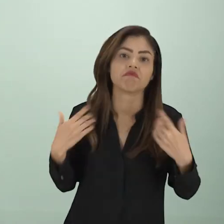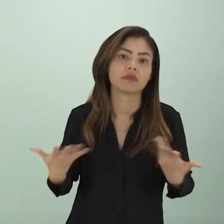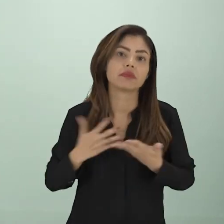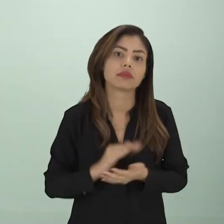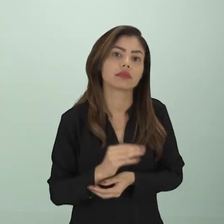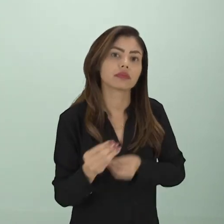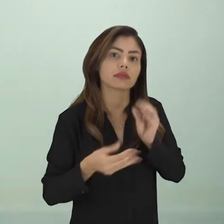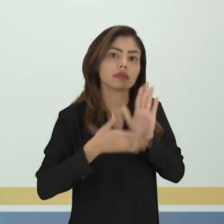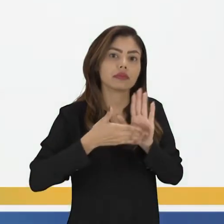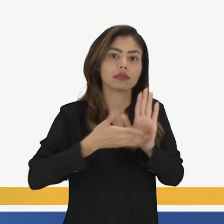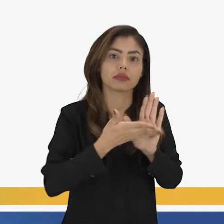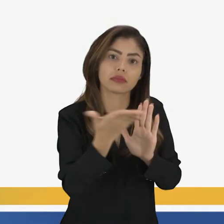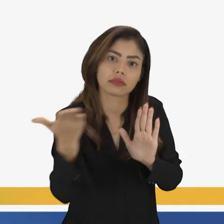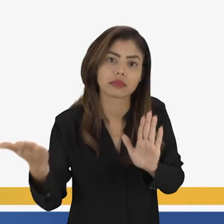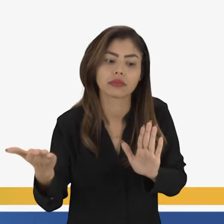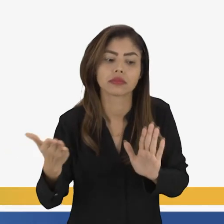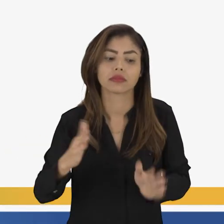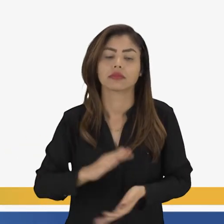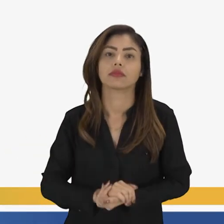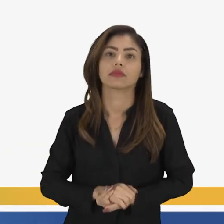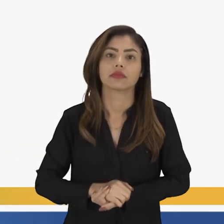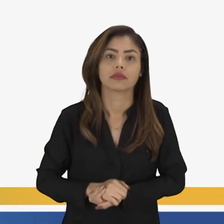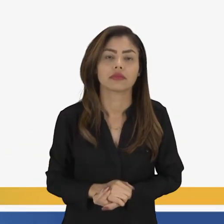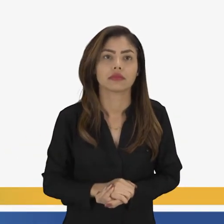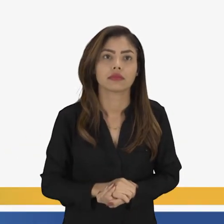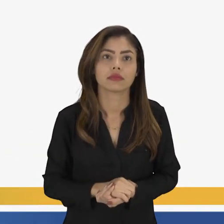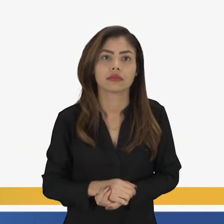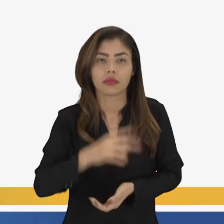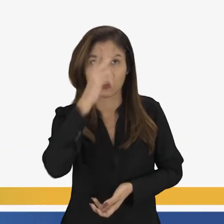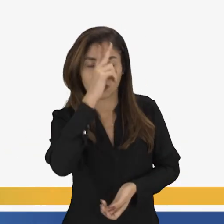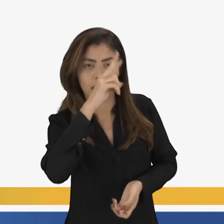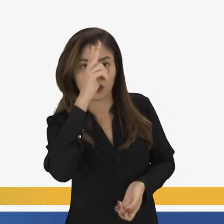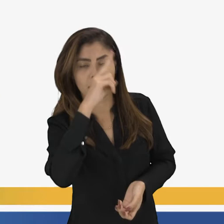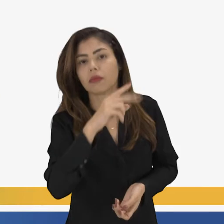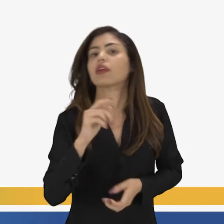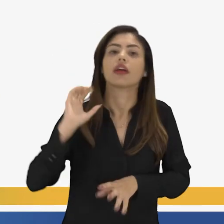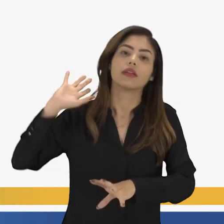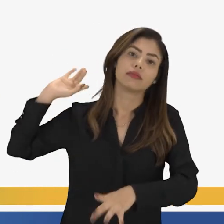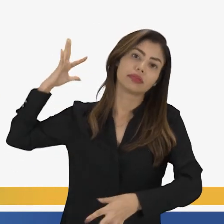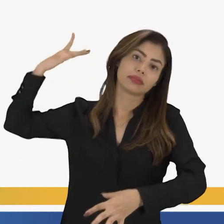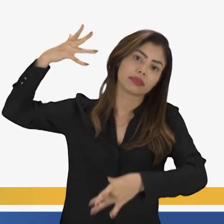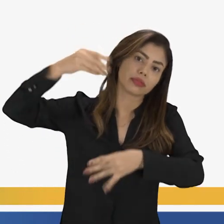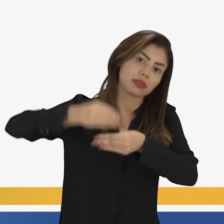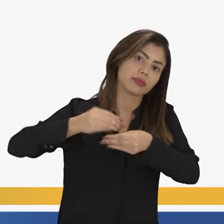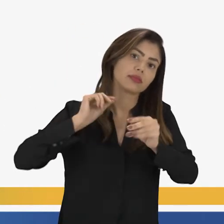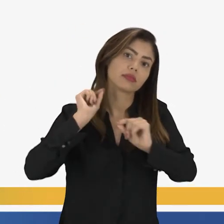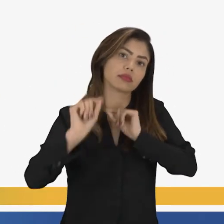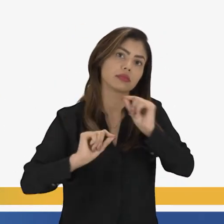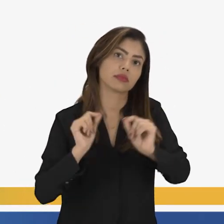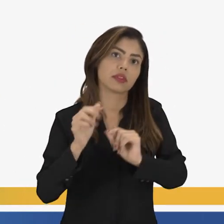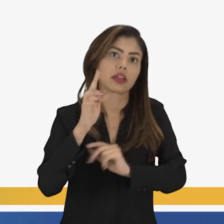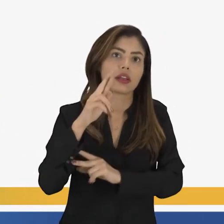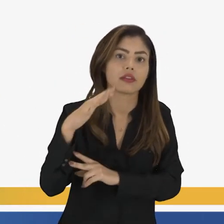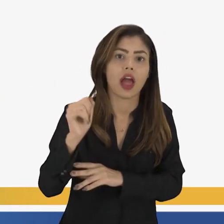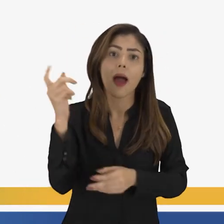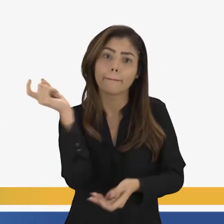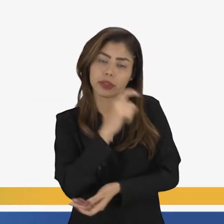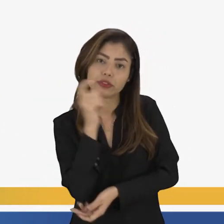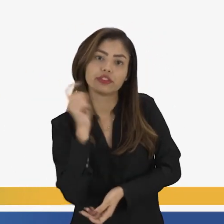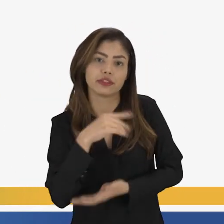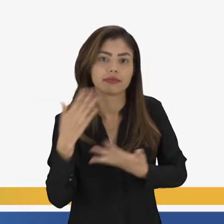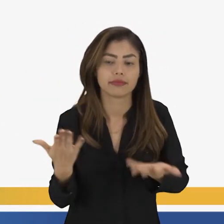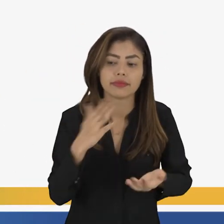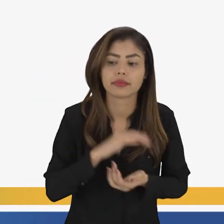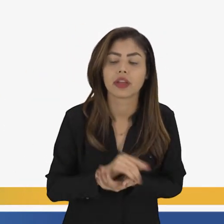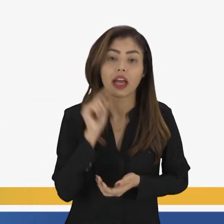propondo aqui, gente? Mas antes a gente precisa saber e relembrar, né? Vamos puxar lá das fake news, que fake sempre é mentira,